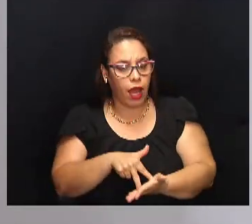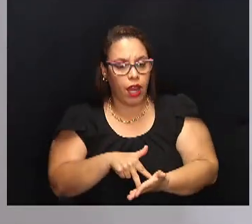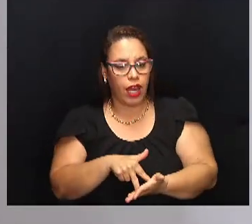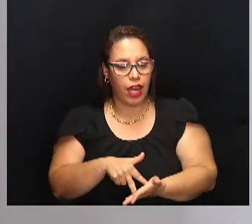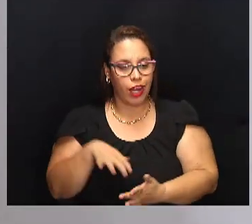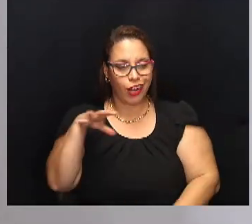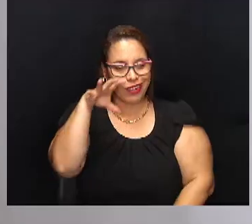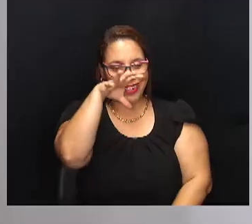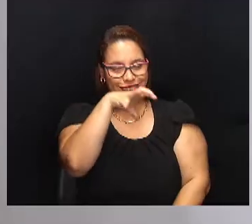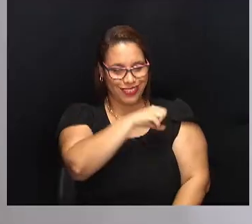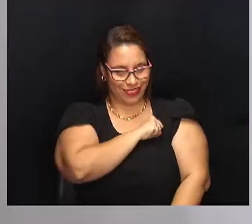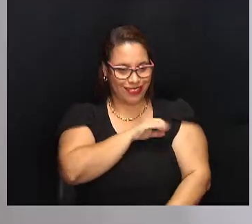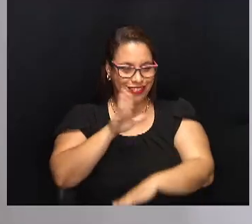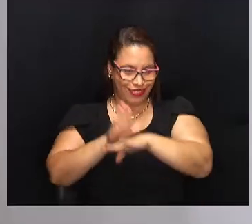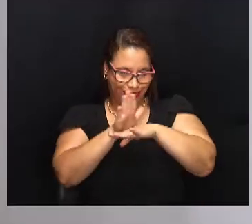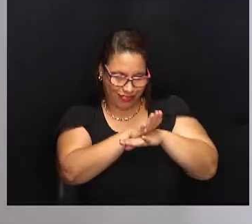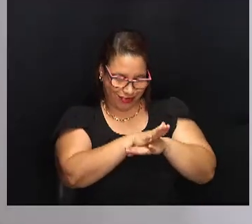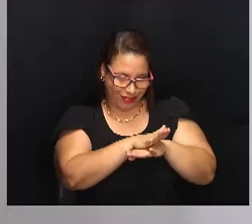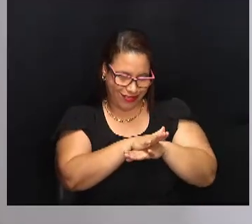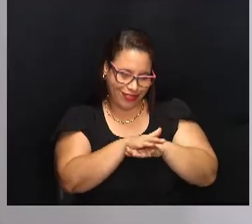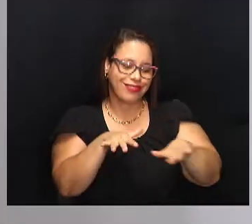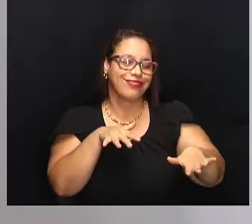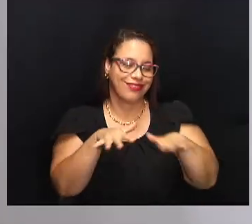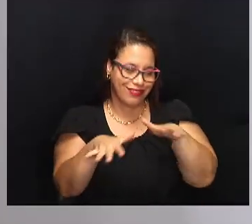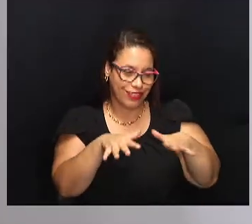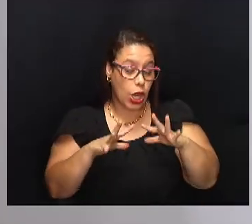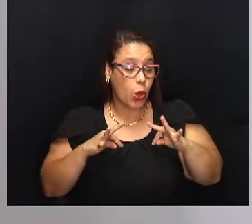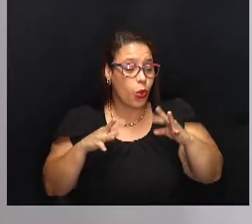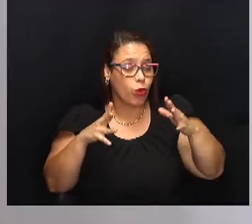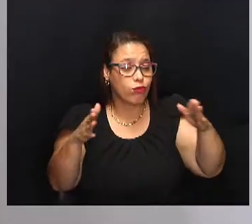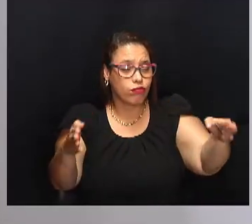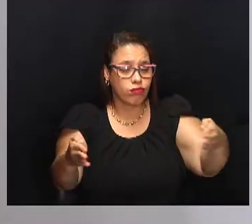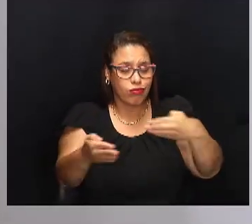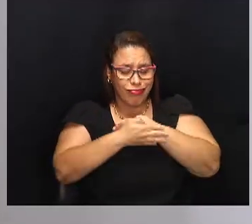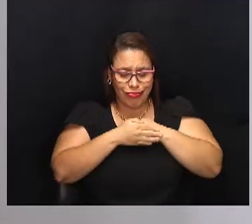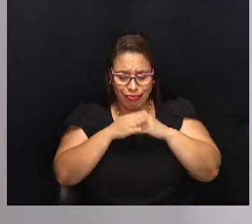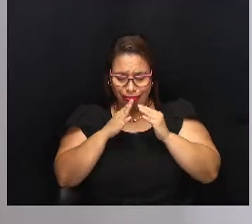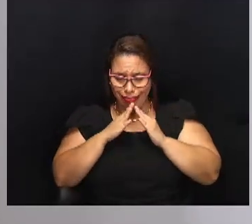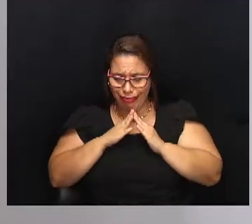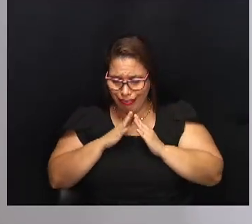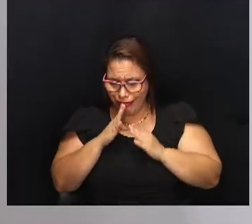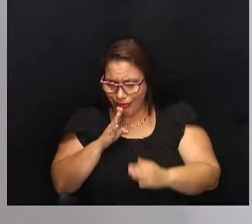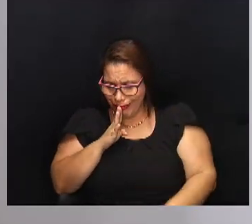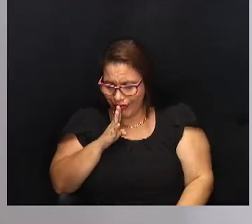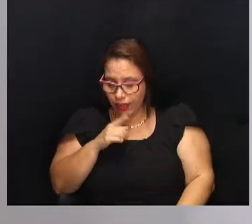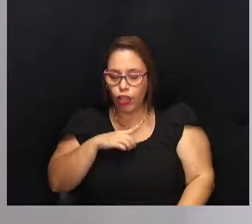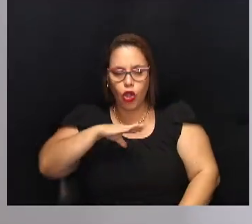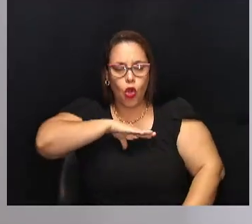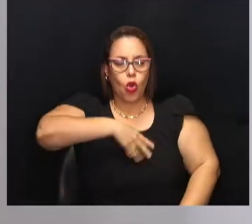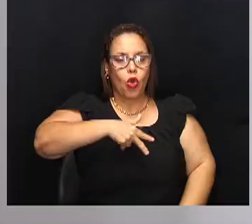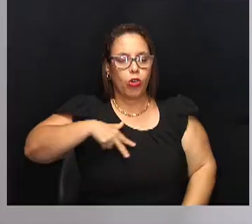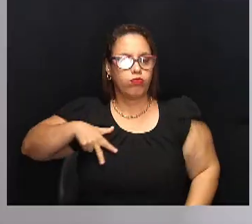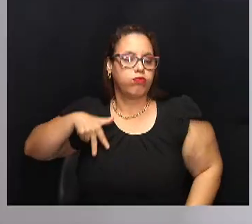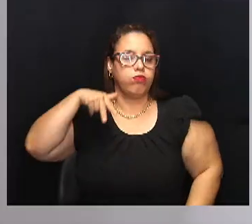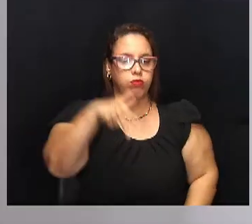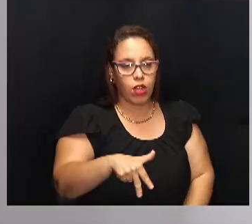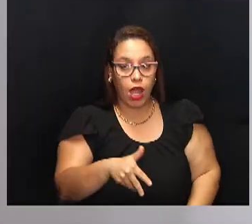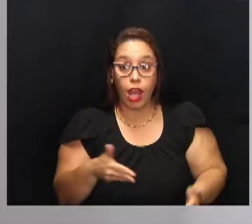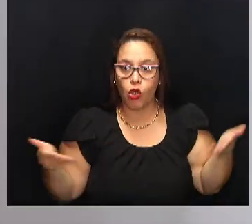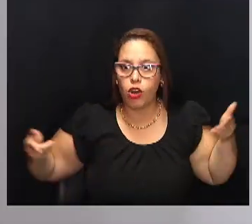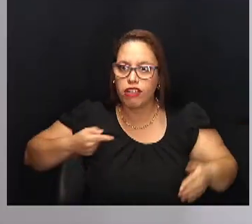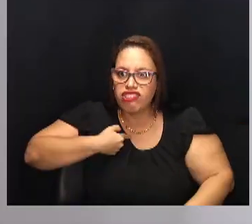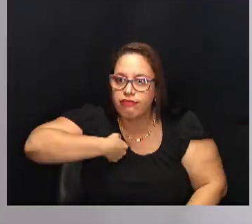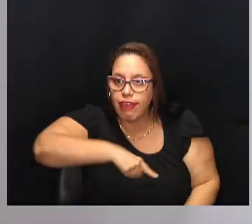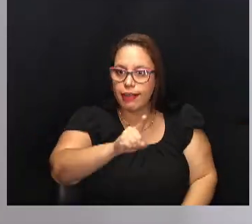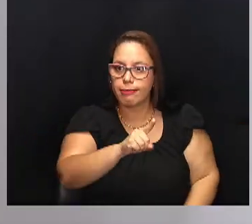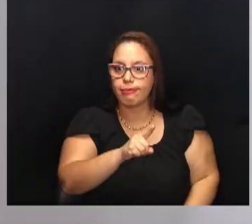nosso empenho para ajudar esse momento. Foi um momento que, quando todo mundo se fechou dentro de casa, a gente teve coragem de sair e falar, não, agora é a hora de um